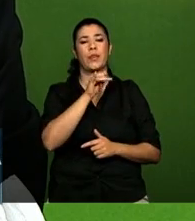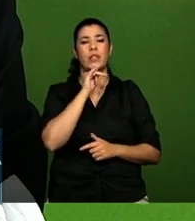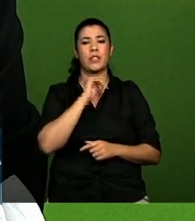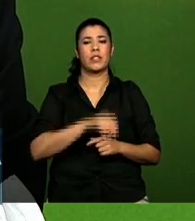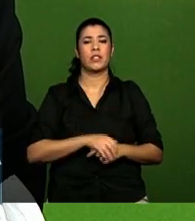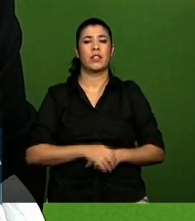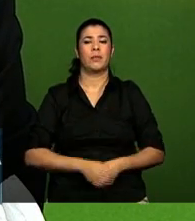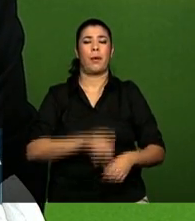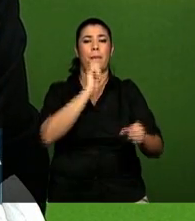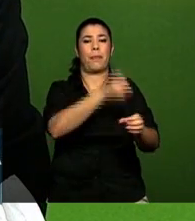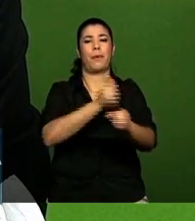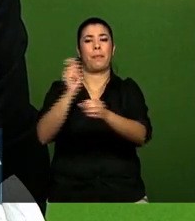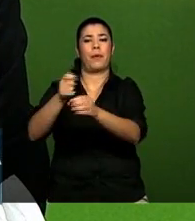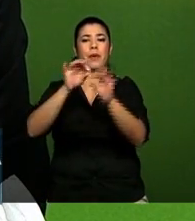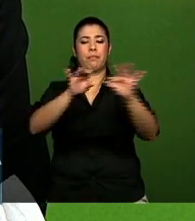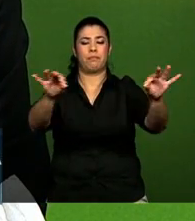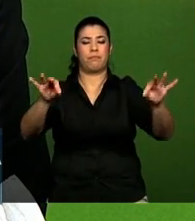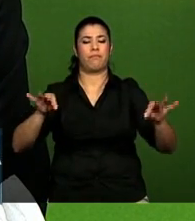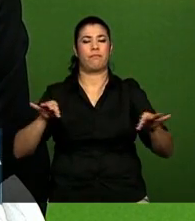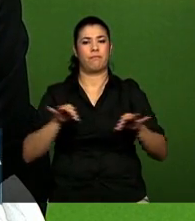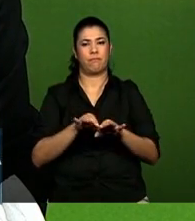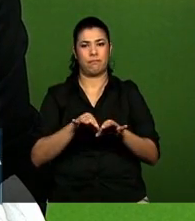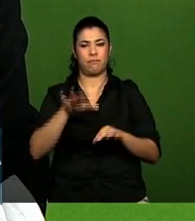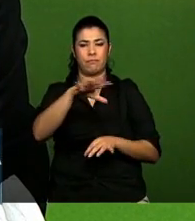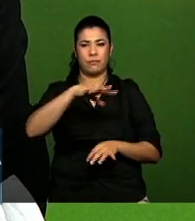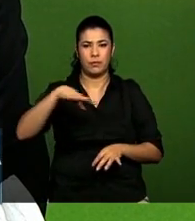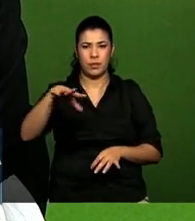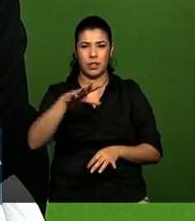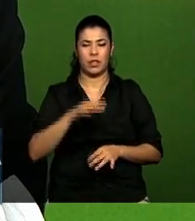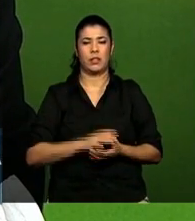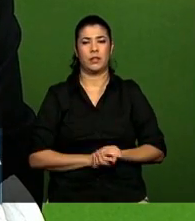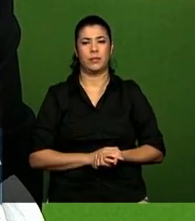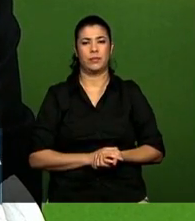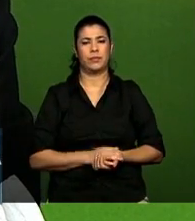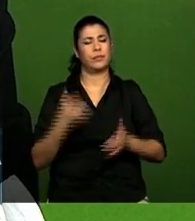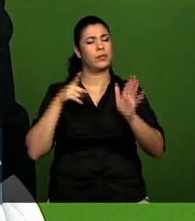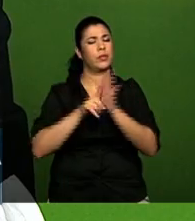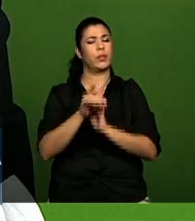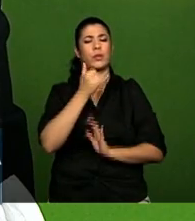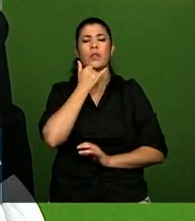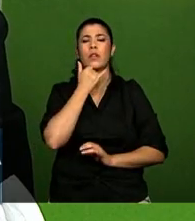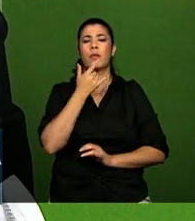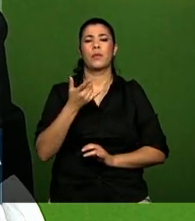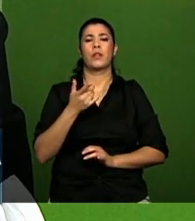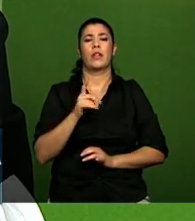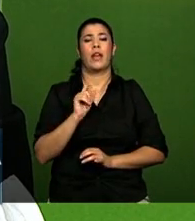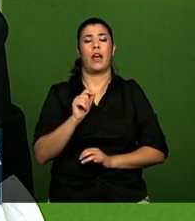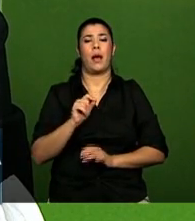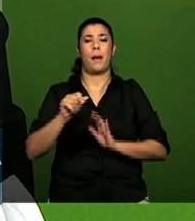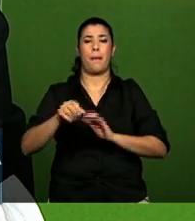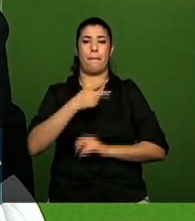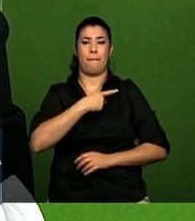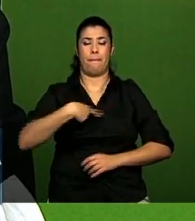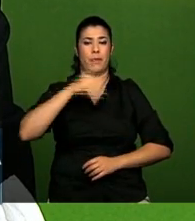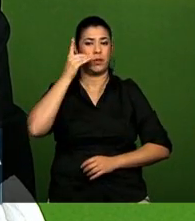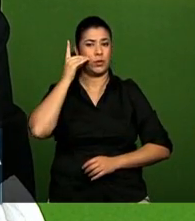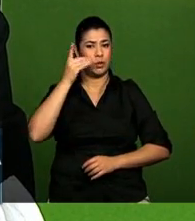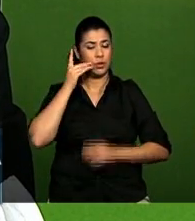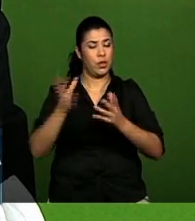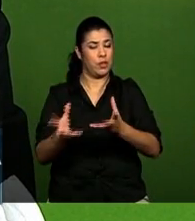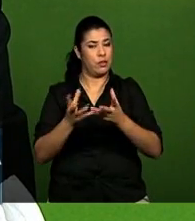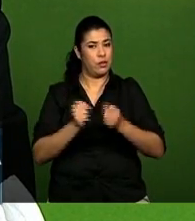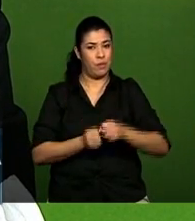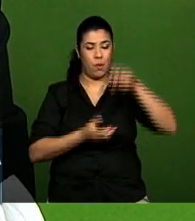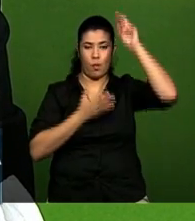territórios indígenas pois não a a na verdade a presidenta Dilma só recebeu os índios pela primeira vez depois das